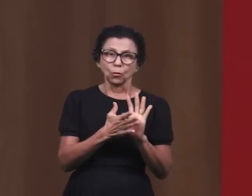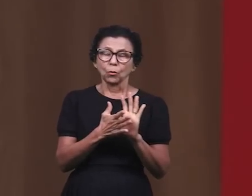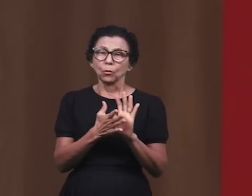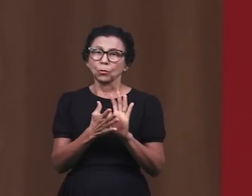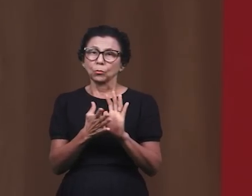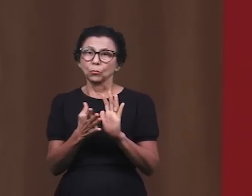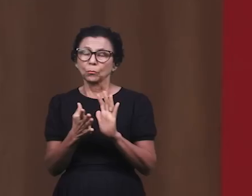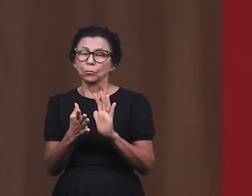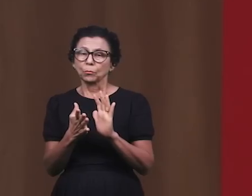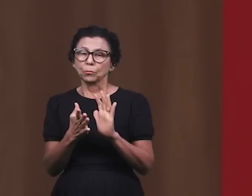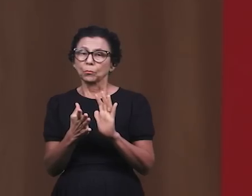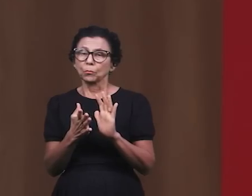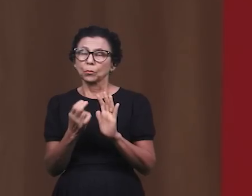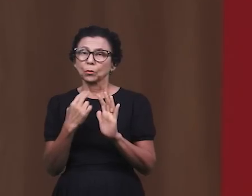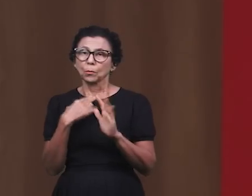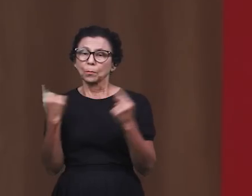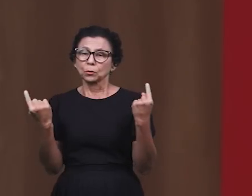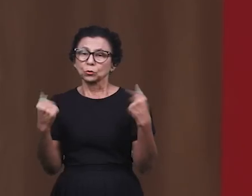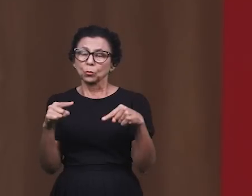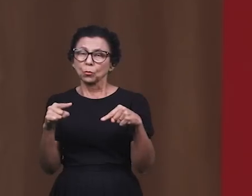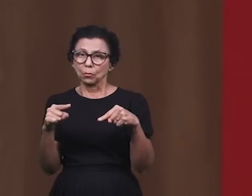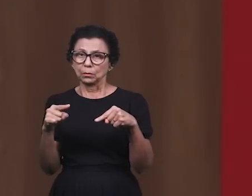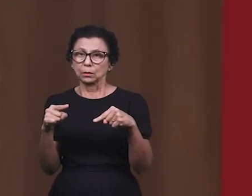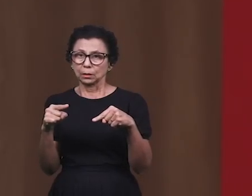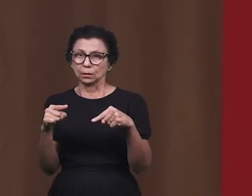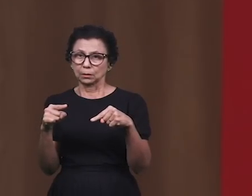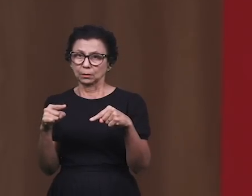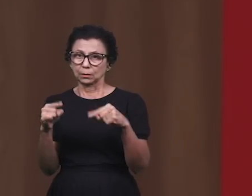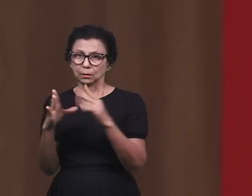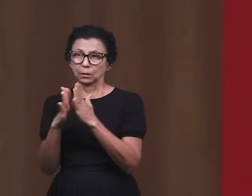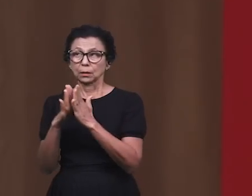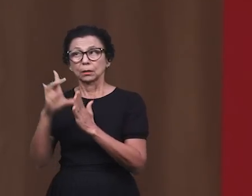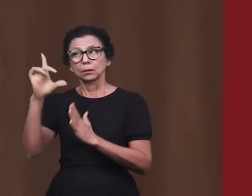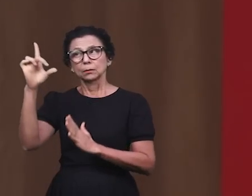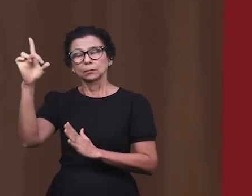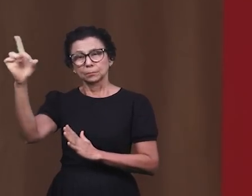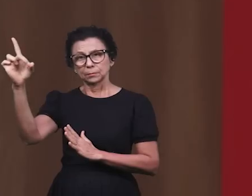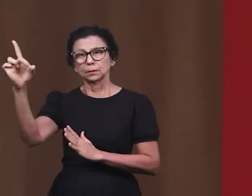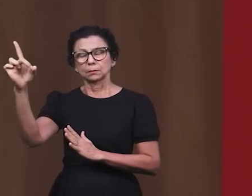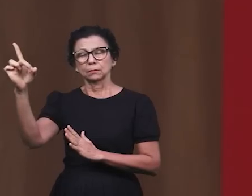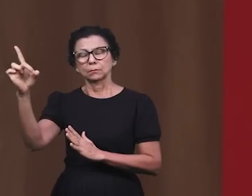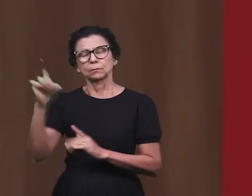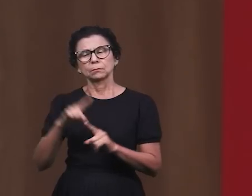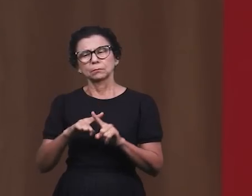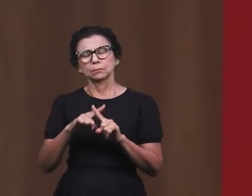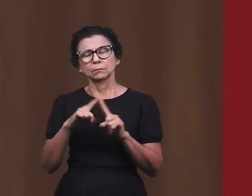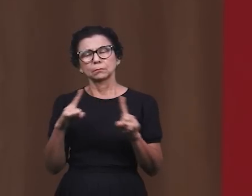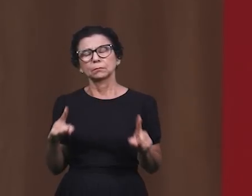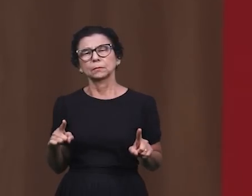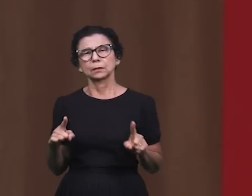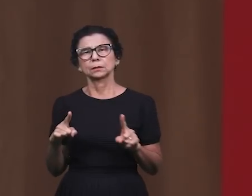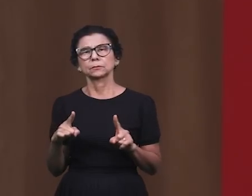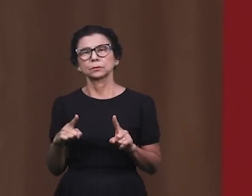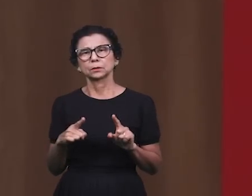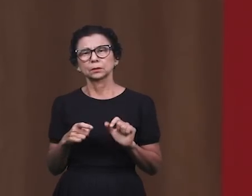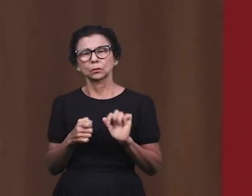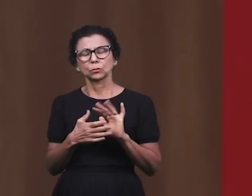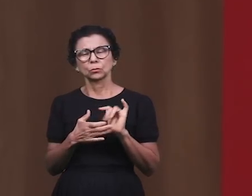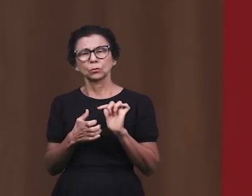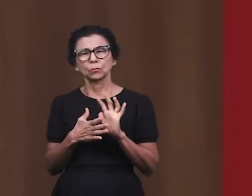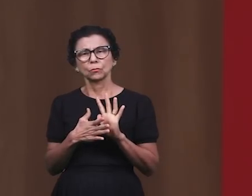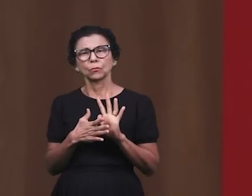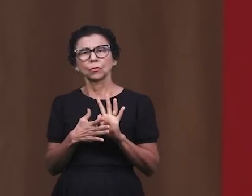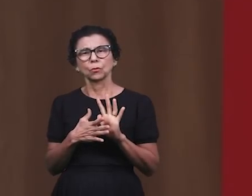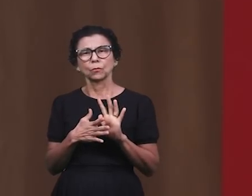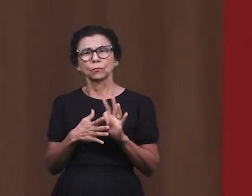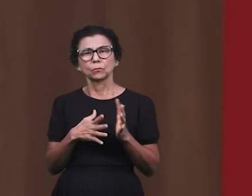né, contra aquilo que está na palavra, né? Então, quando você ouve um louvor que você não